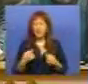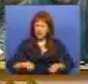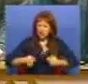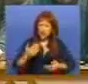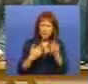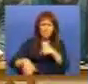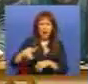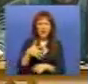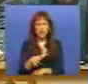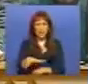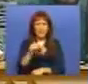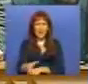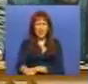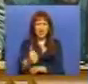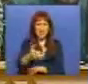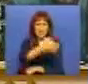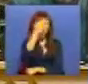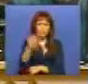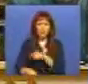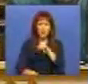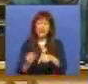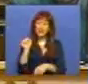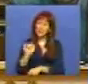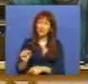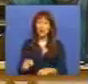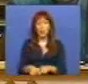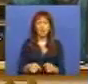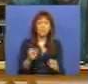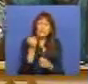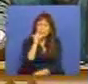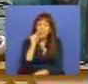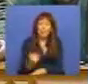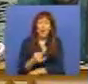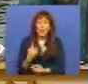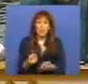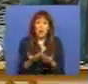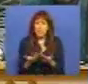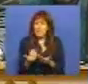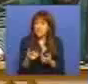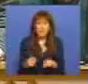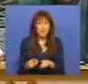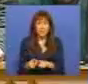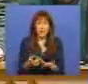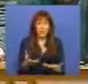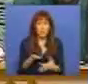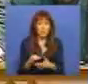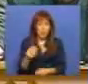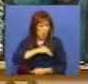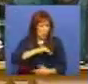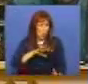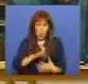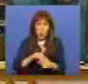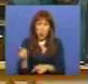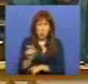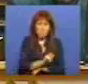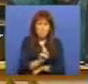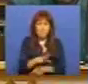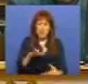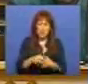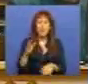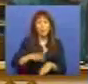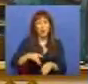despender mais do que 10% a 15% do seu magro e tantas vezes insuficiente rendimento mensal